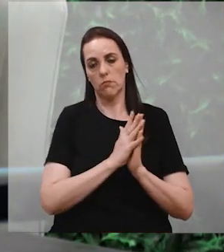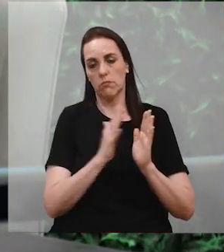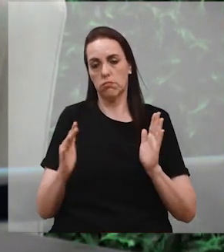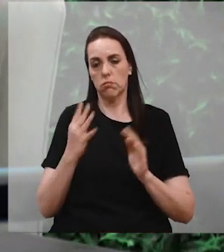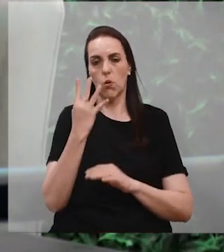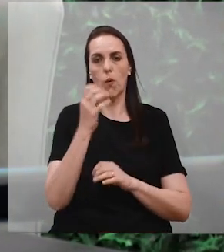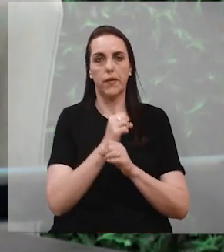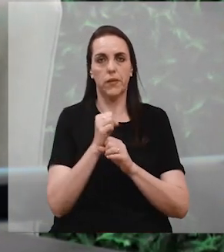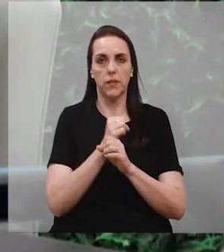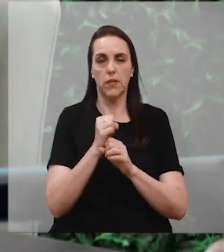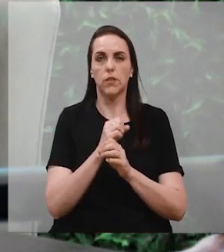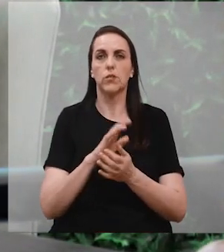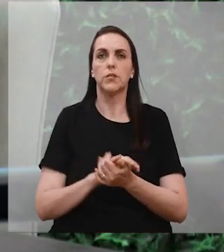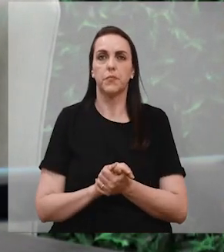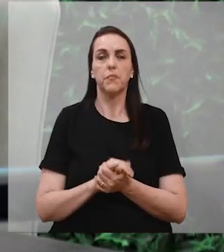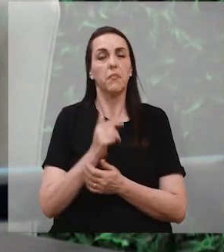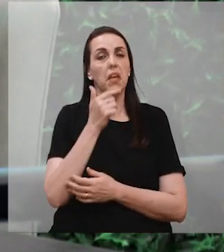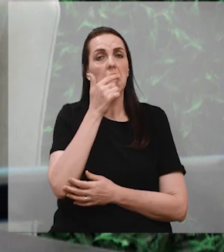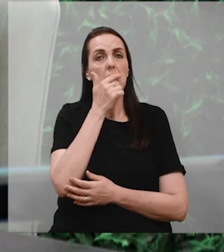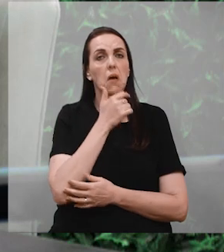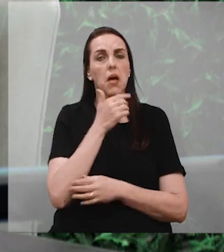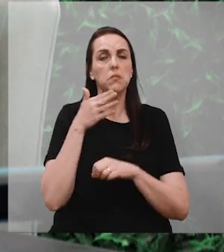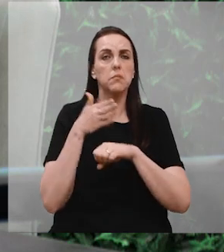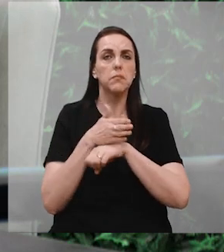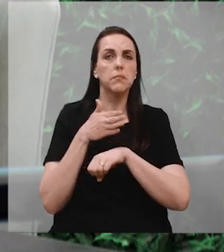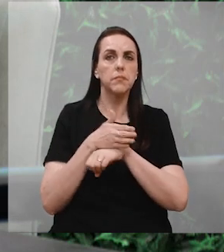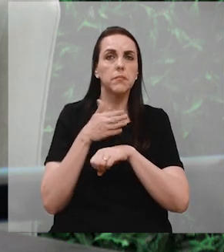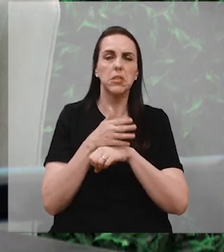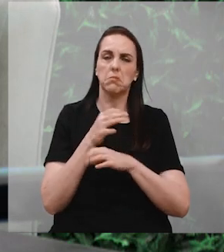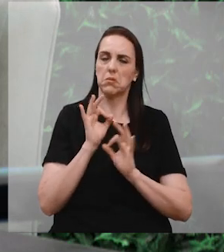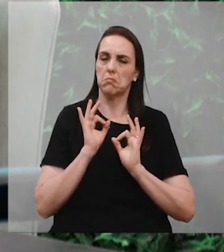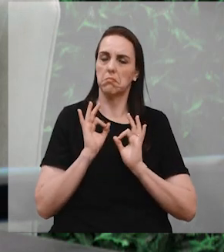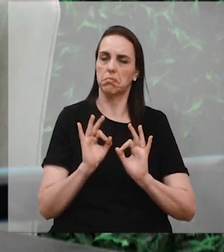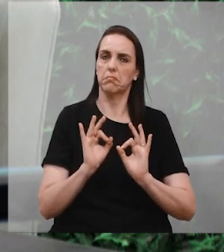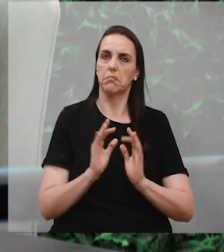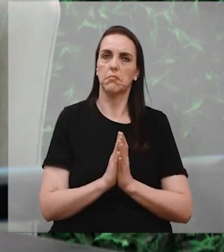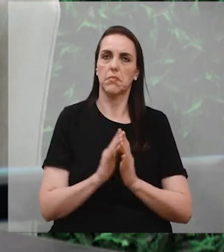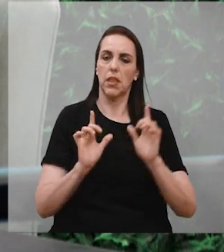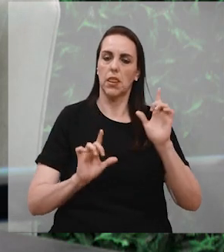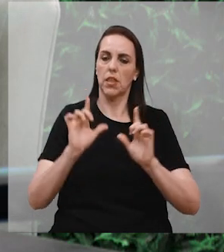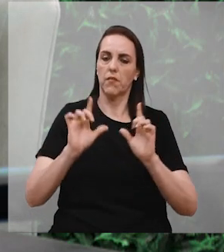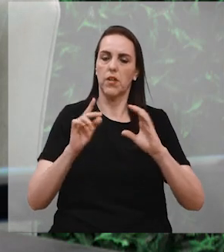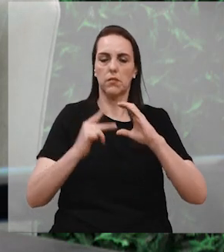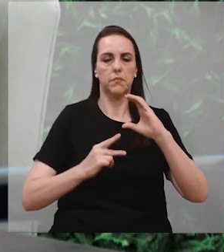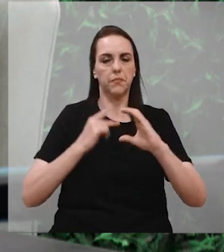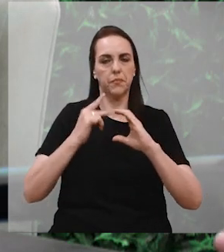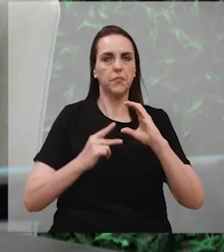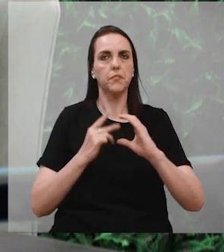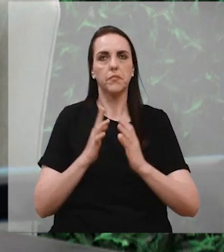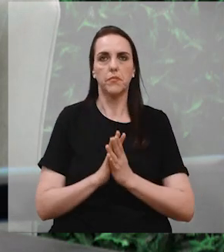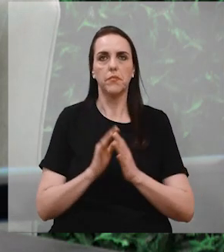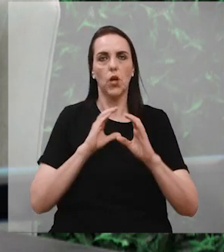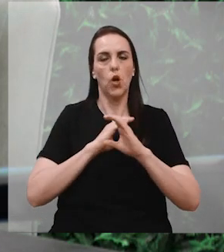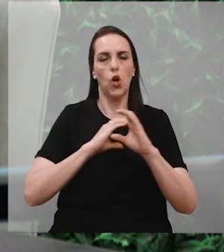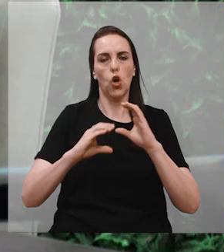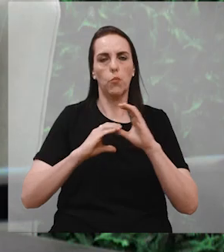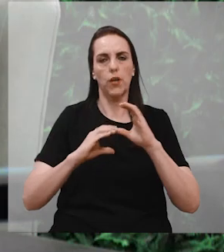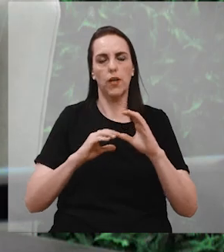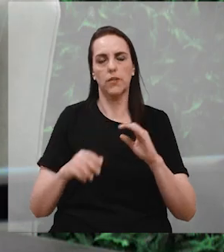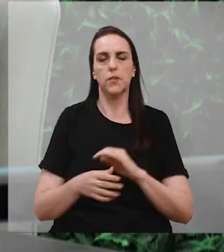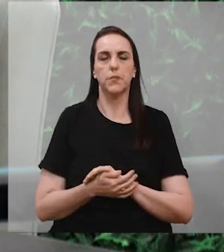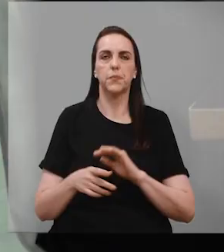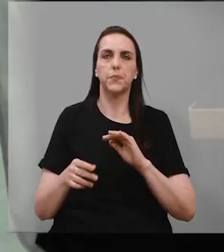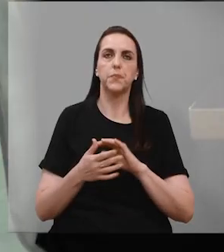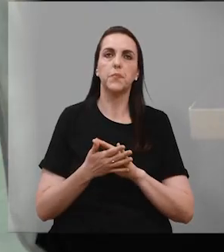próximos 4 anos, e foi, acho que, uma participação exemplar da nossa TV Câmara Caxias, da comunicação da casa.